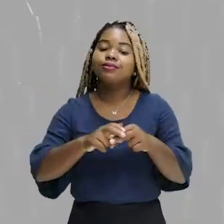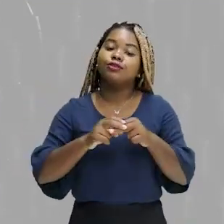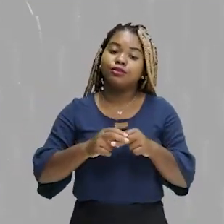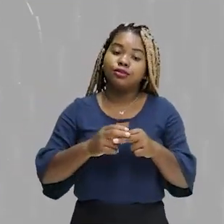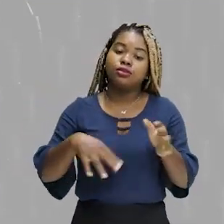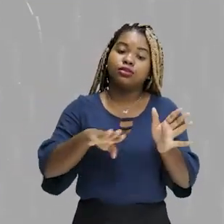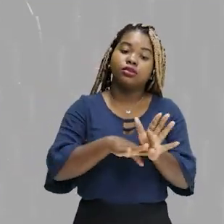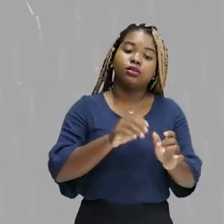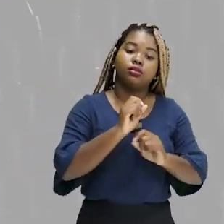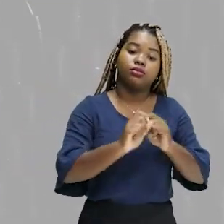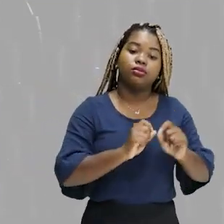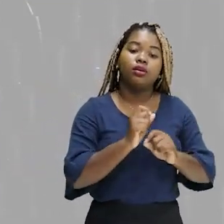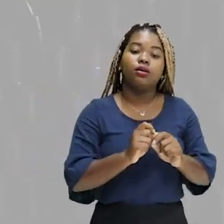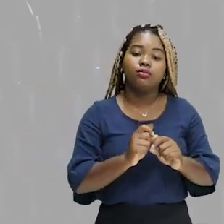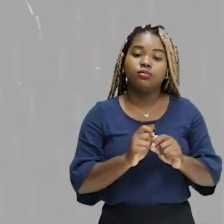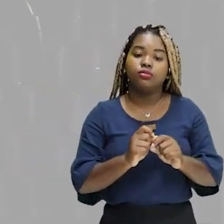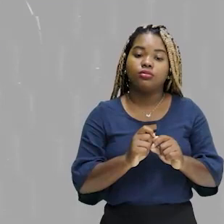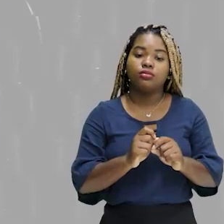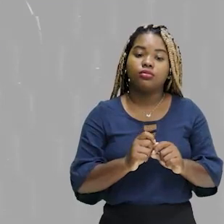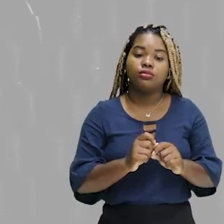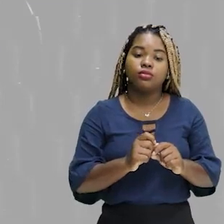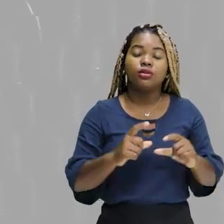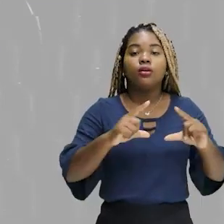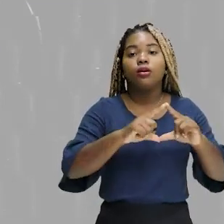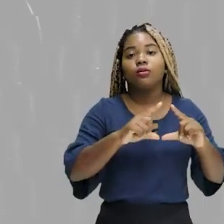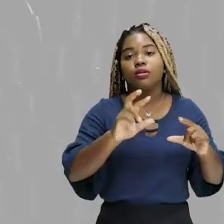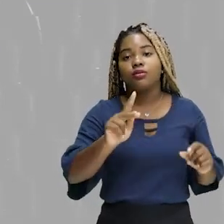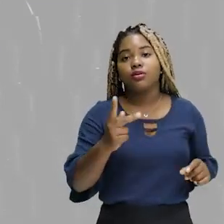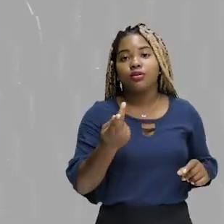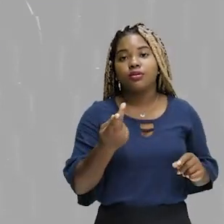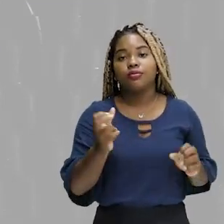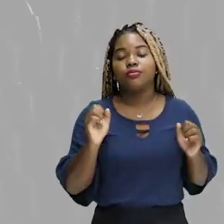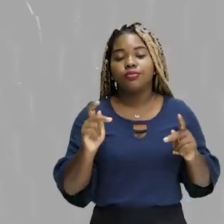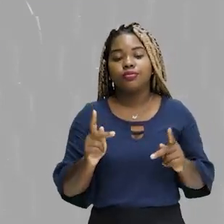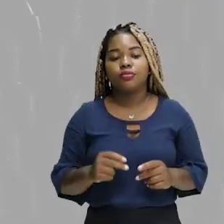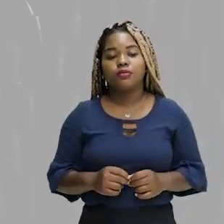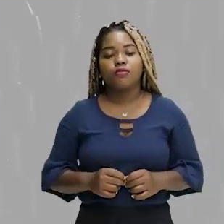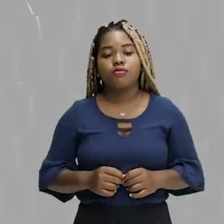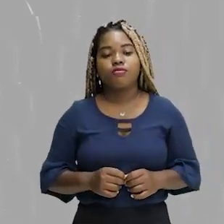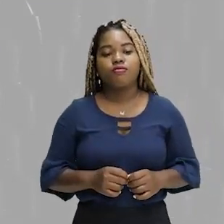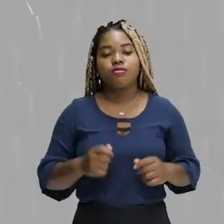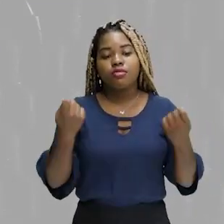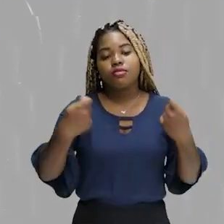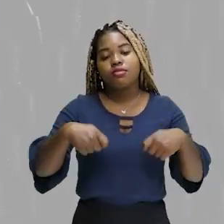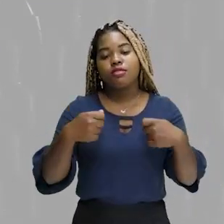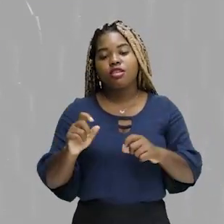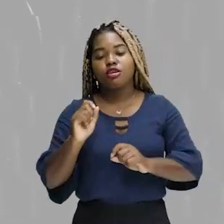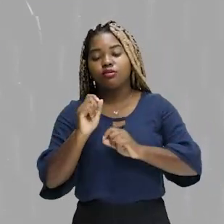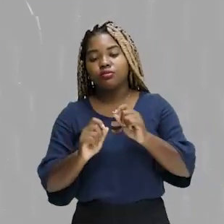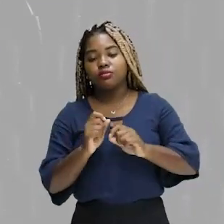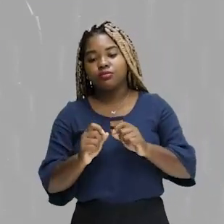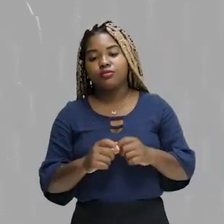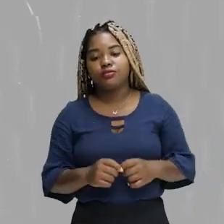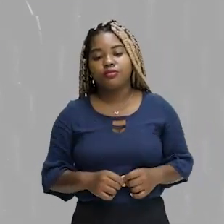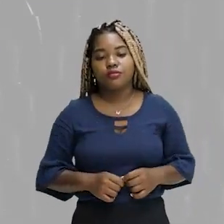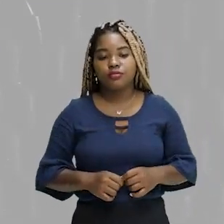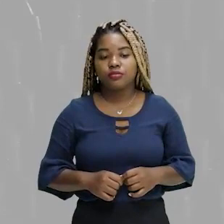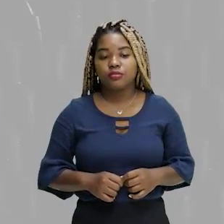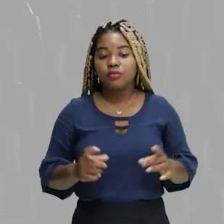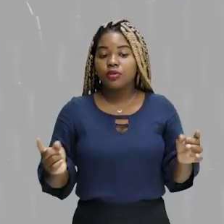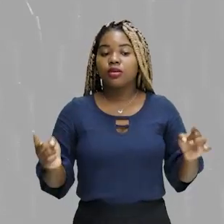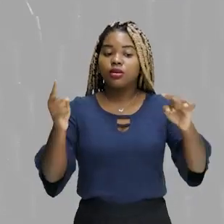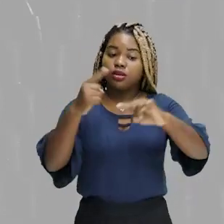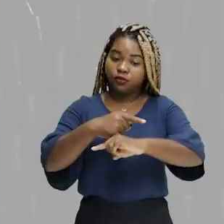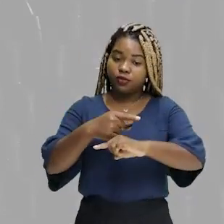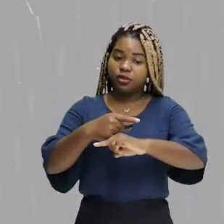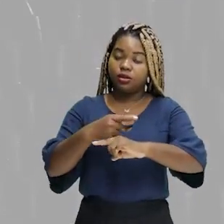na equação problema. Então, o que é necessário aqui? Ó? É necessário, para chegar na equação problema, ó,